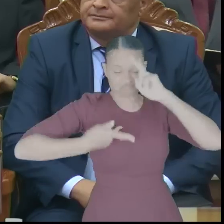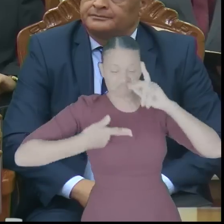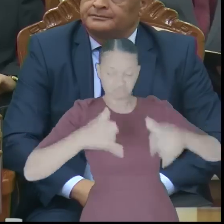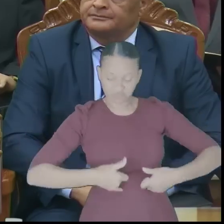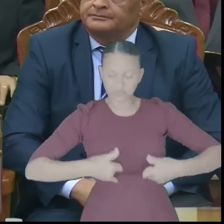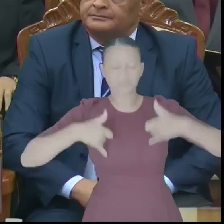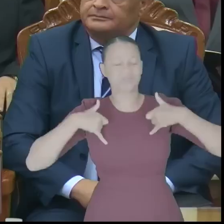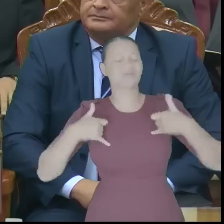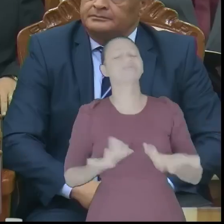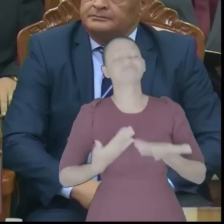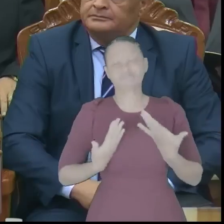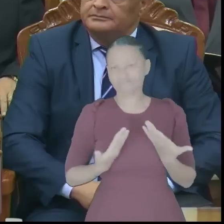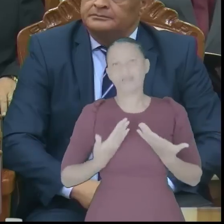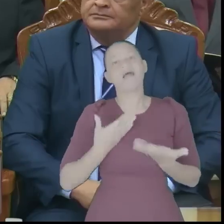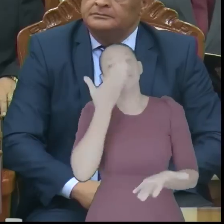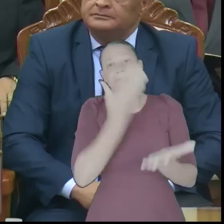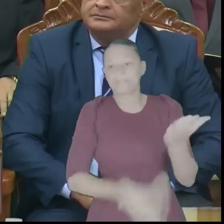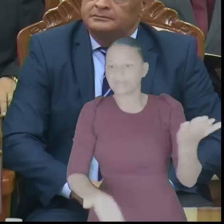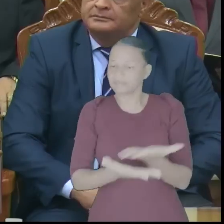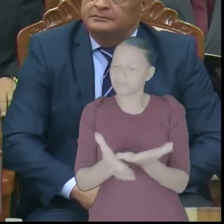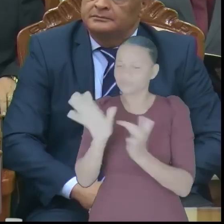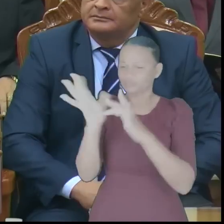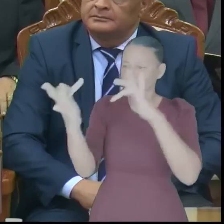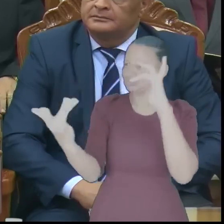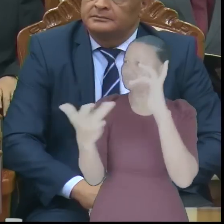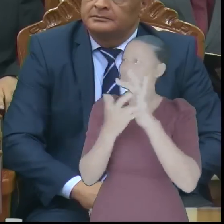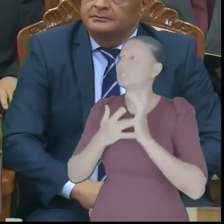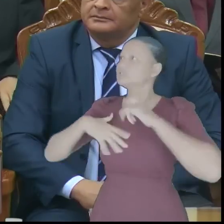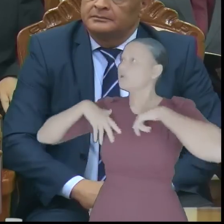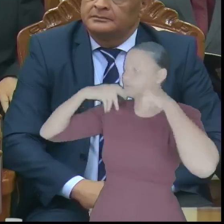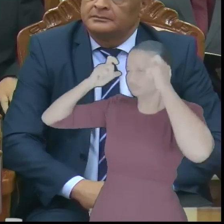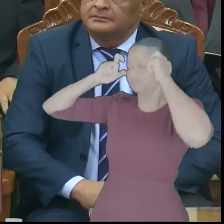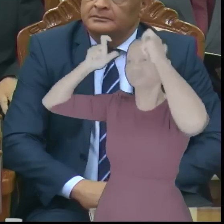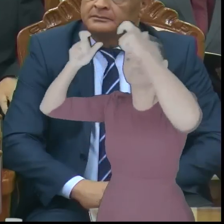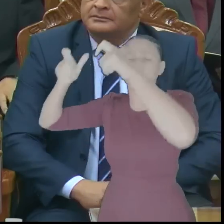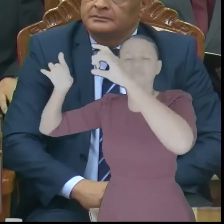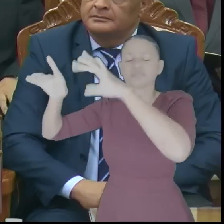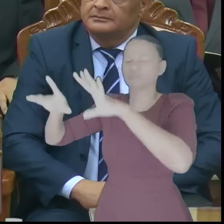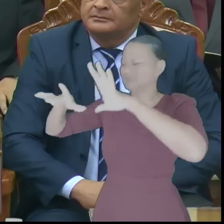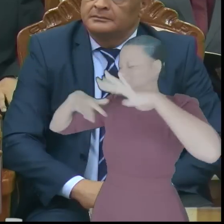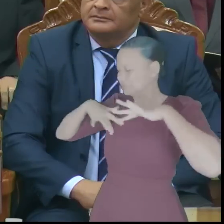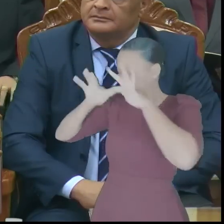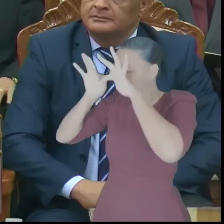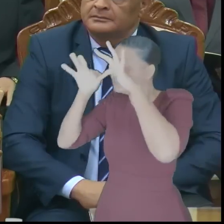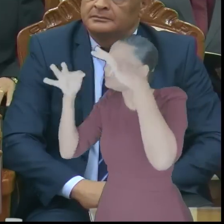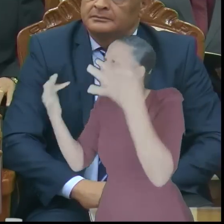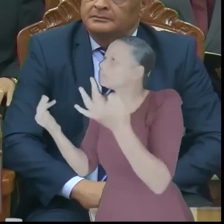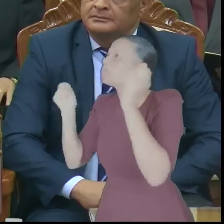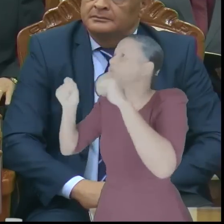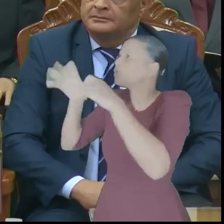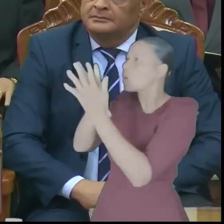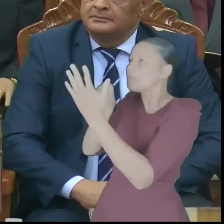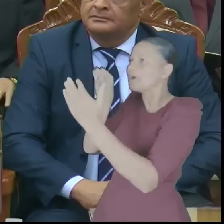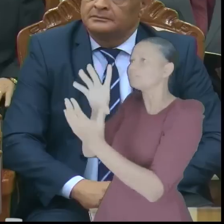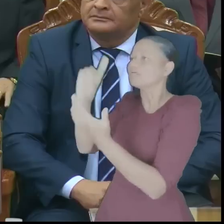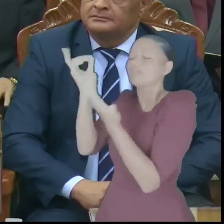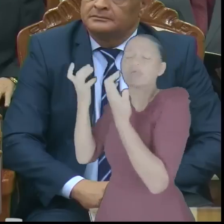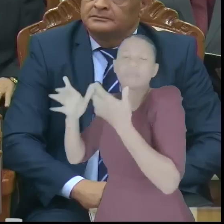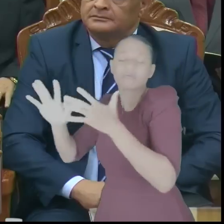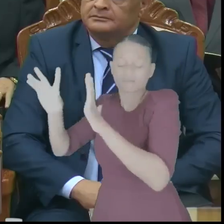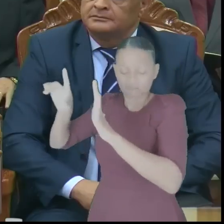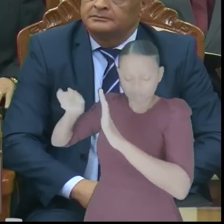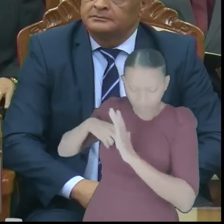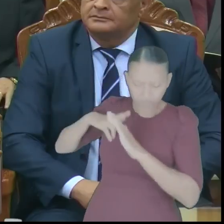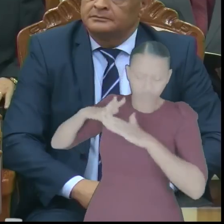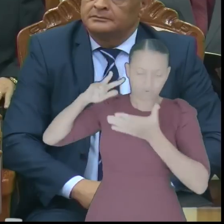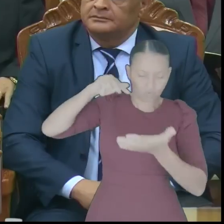forma de Deus, não teve por usurpação ser igual a Deus, mas esvaziou-se a si mesmo, tomando forma de homem, e sendo